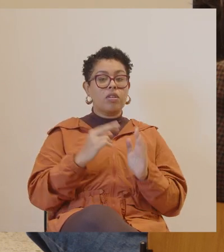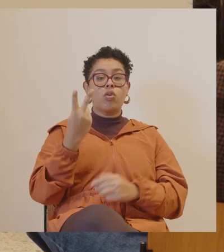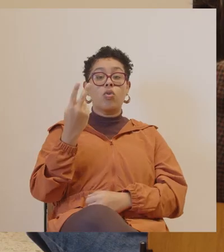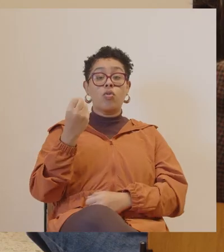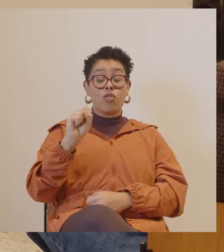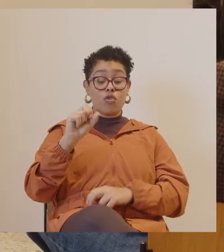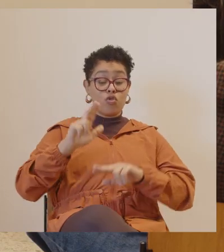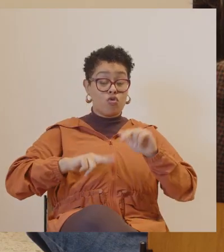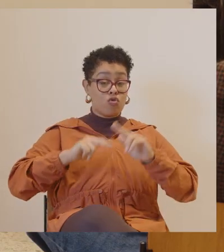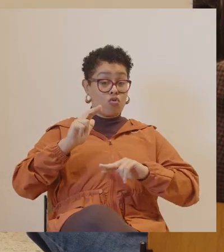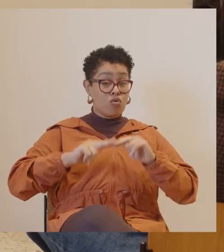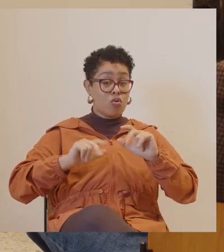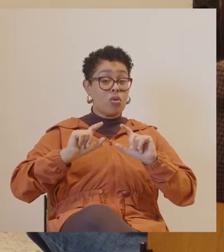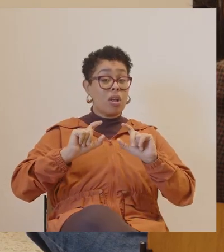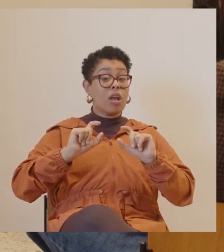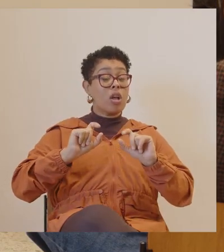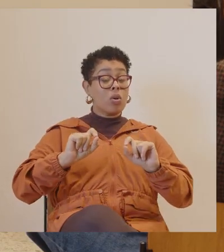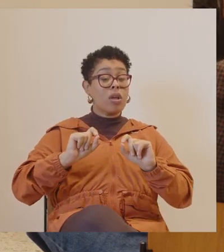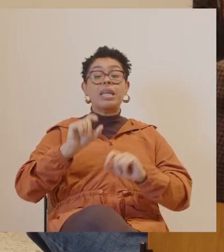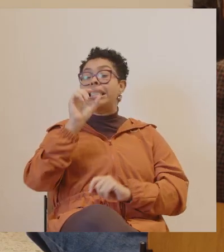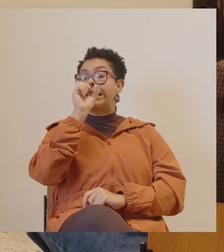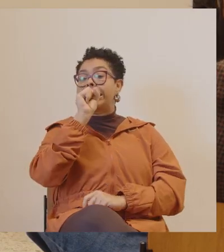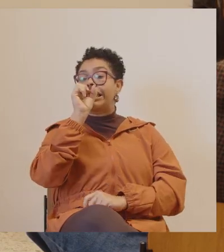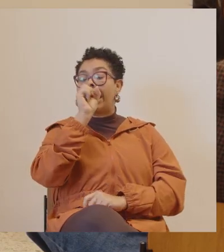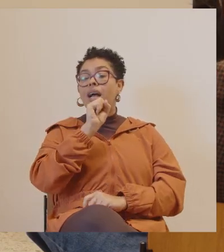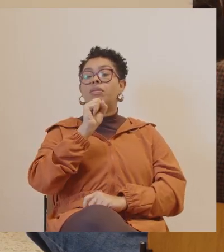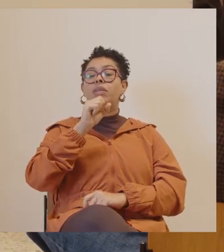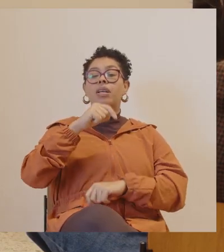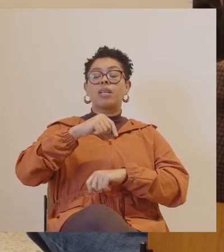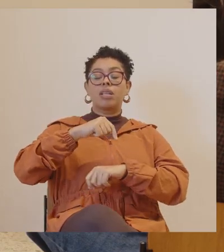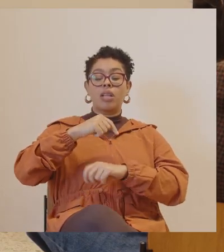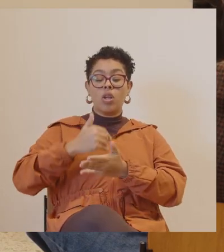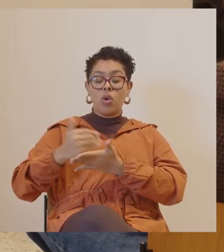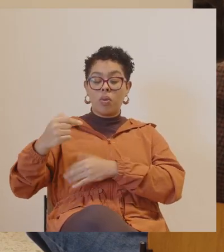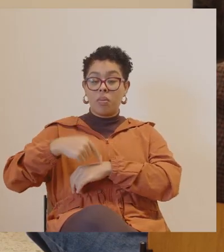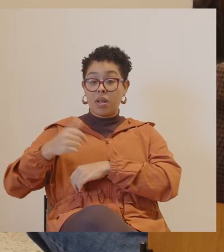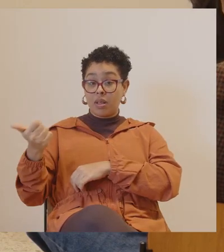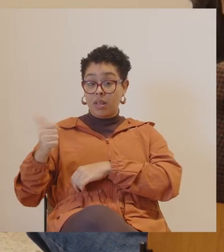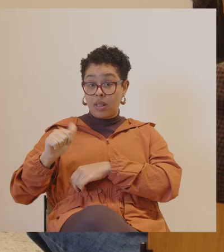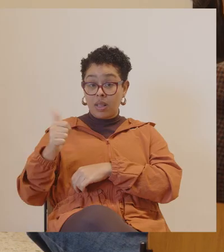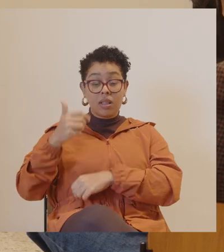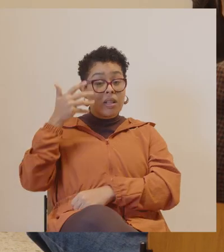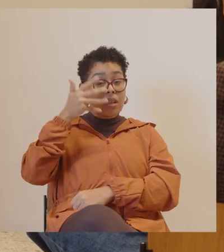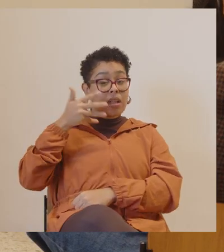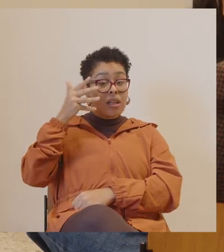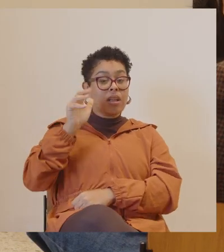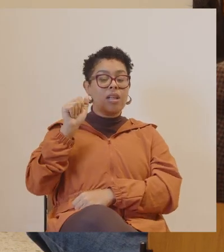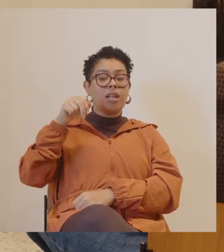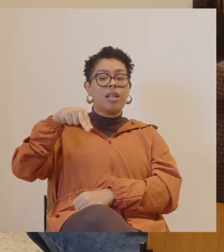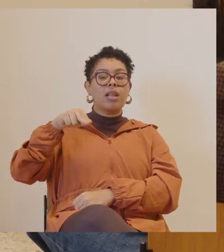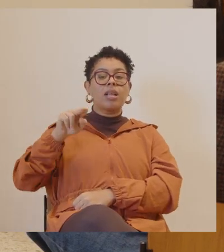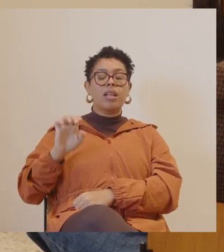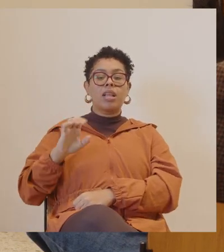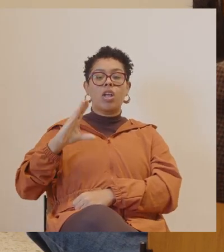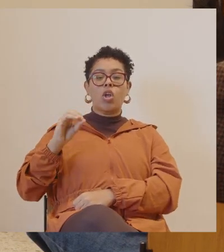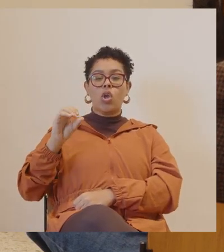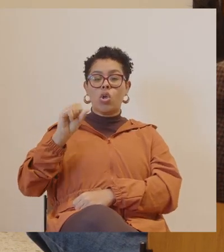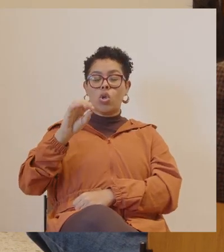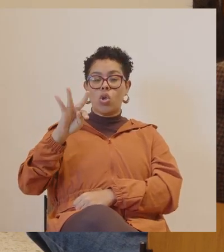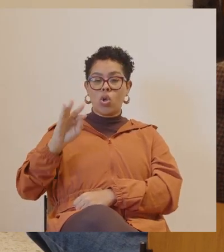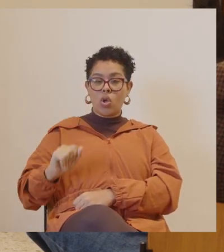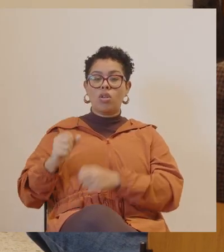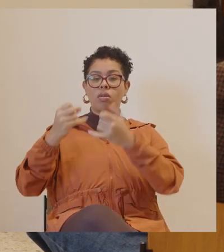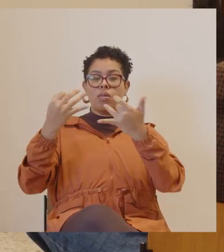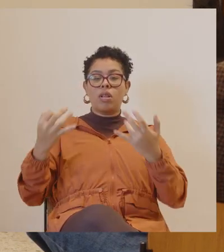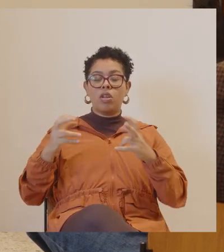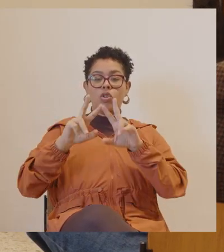28 de junho, que é um sábado, a partir das 11 horas, a gente tem a palestra da Aline Costa, trazendo questões